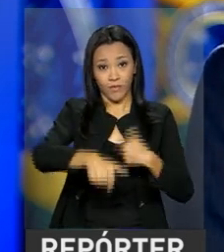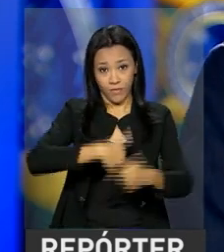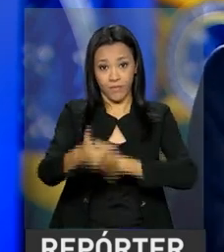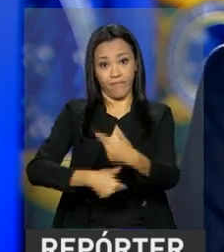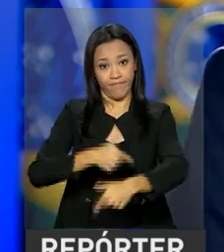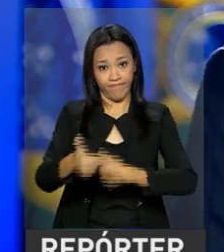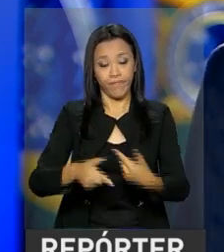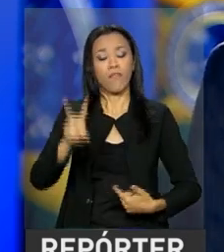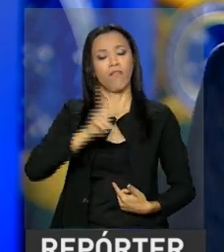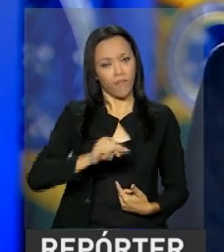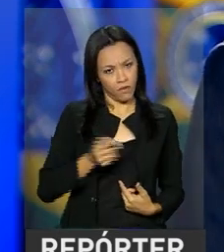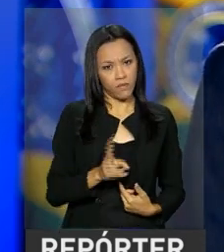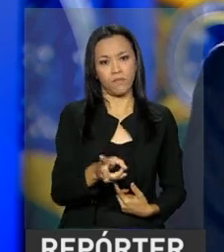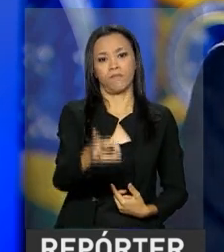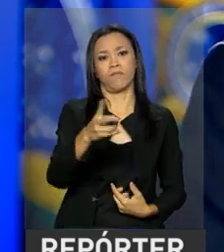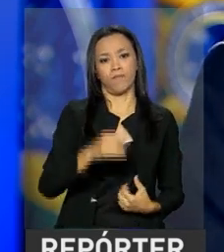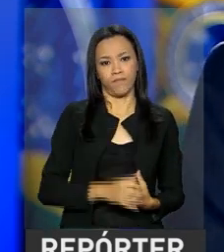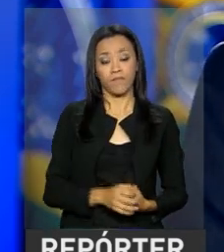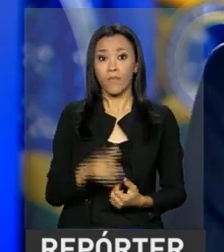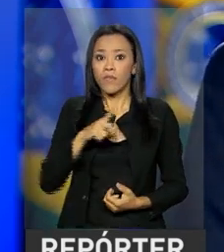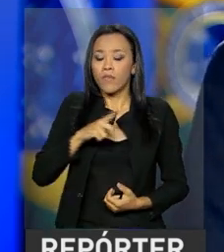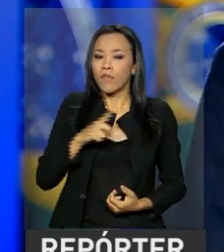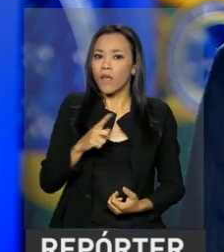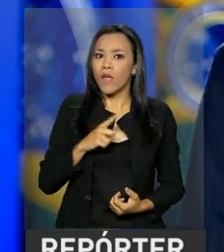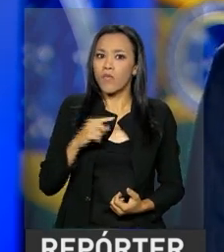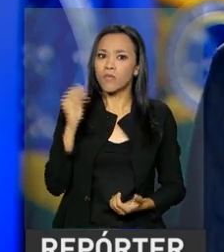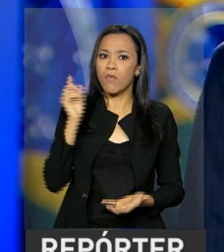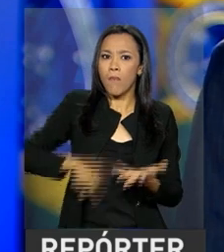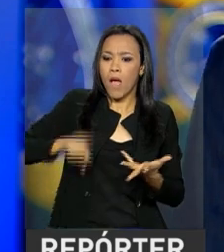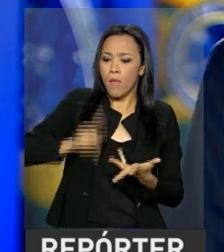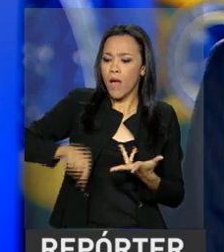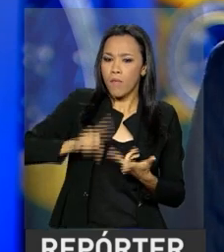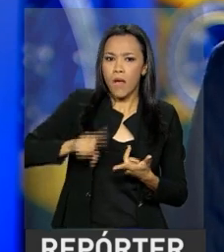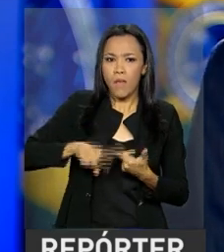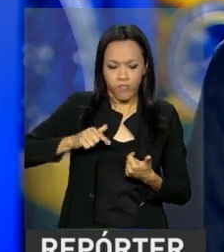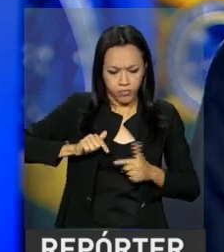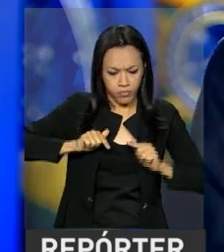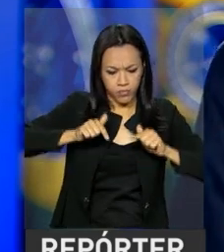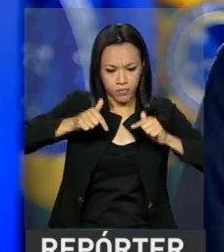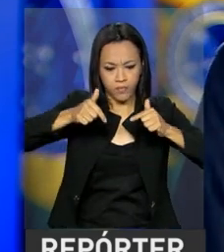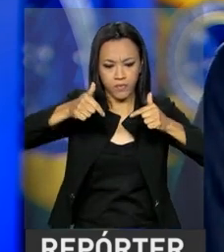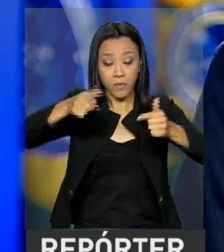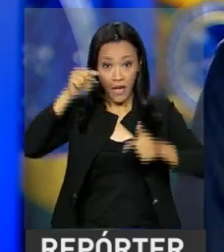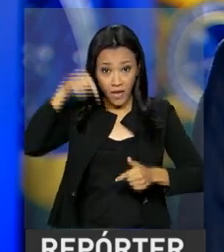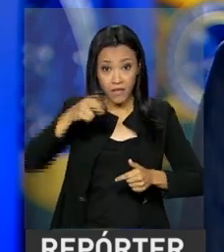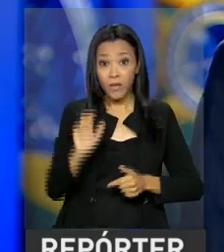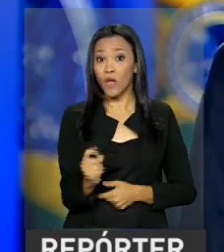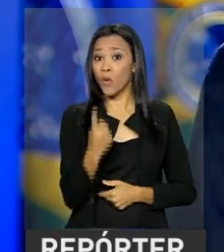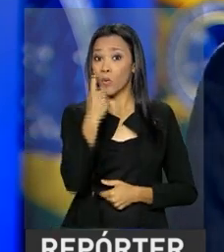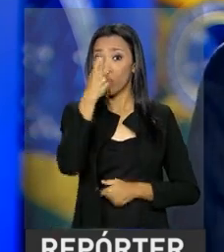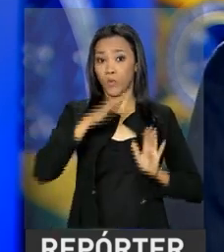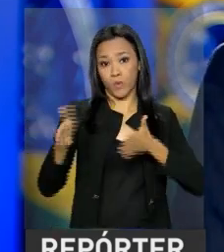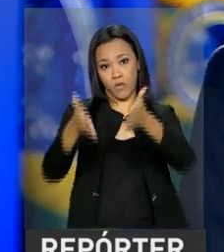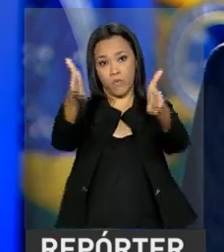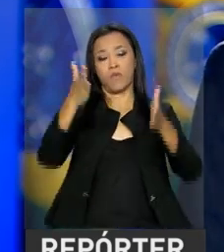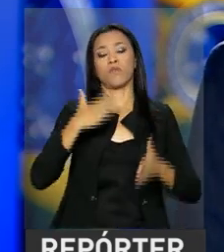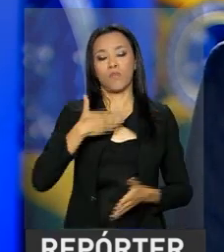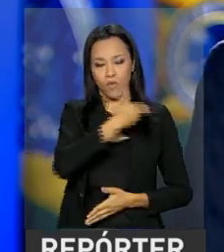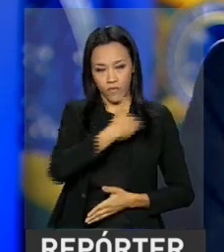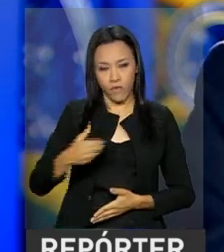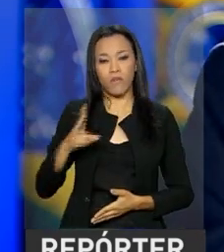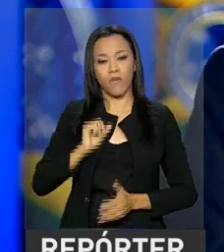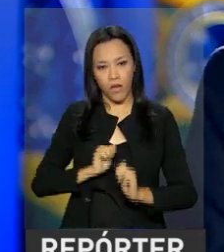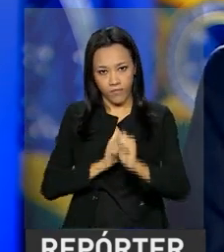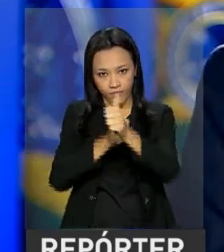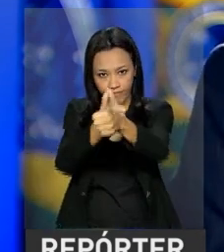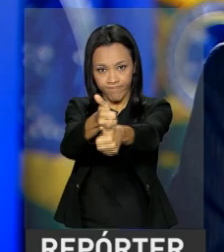vai continuar temos muito ainda a fazer e esse é o único caminho que meu governo pretendo seguir